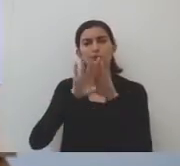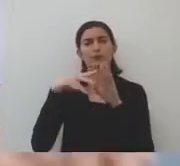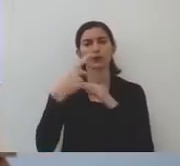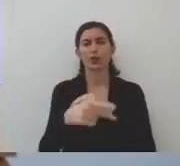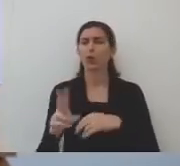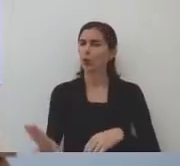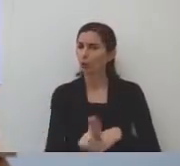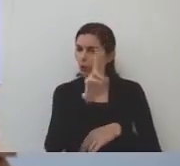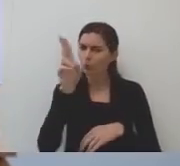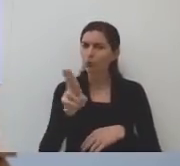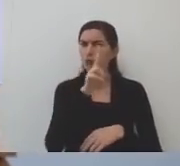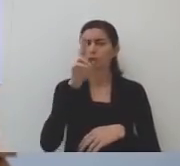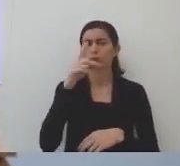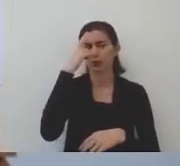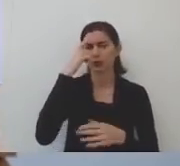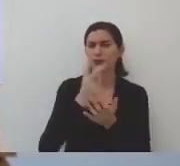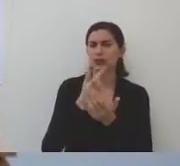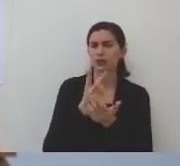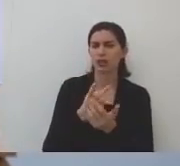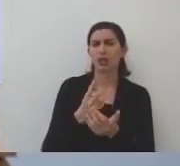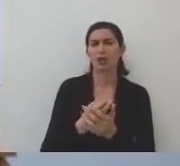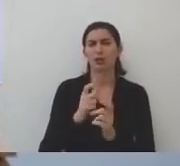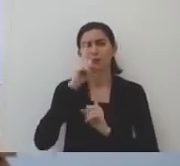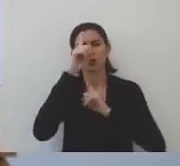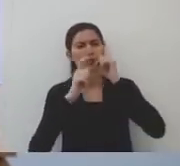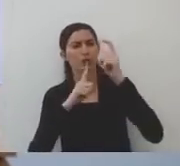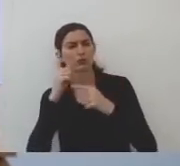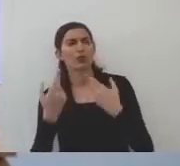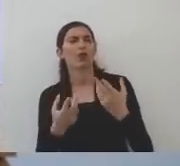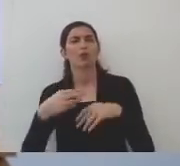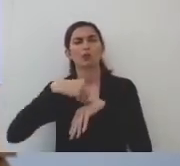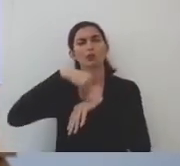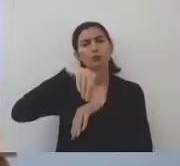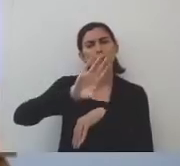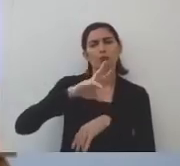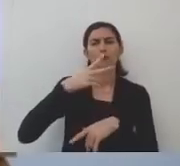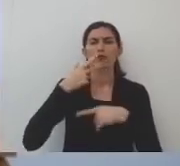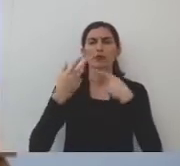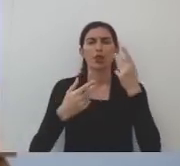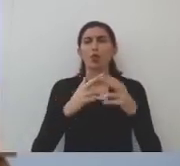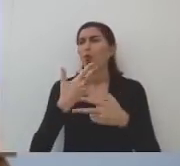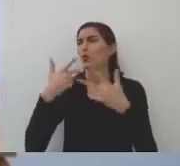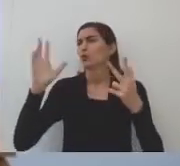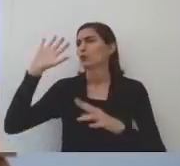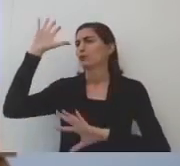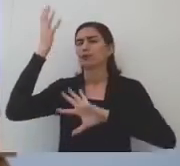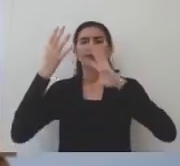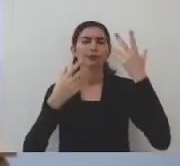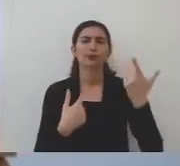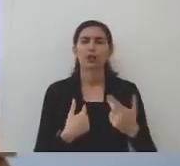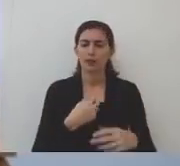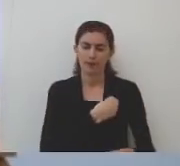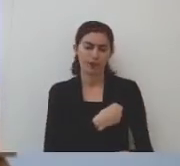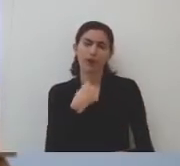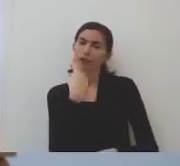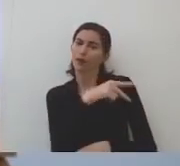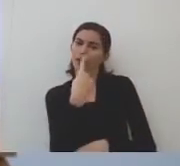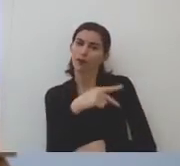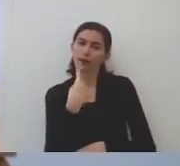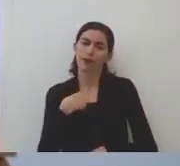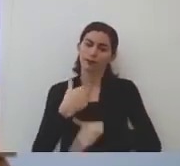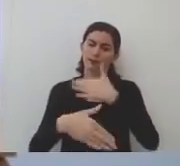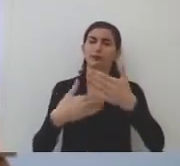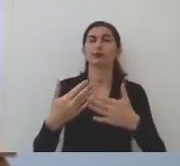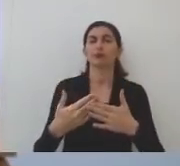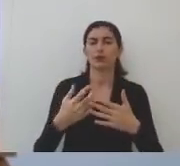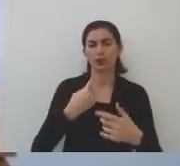Então, utilizem sempre, seja expressões, seja fatos e aspectos ligados ao dia a dia dele.